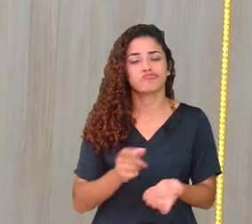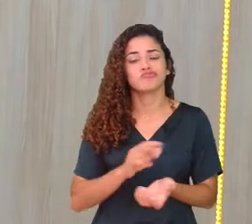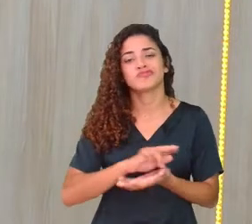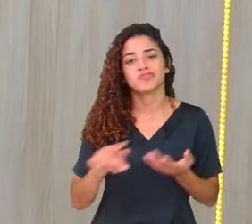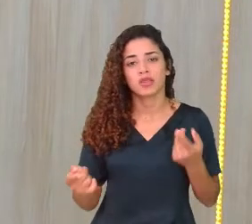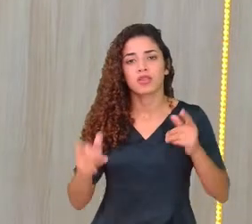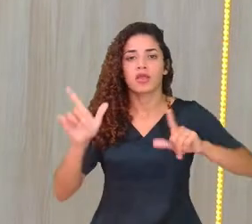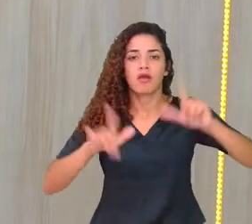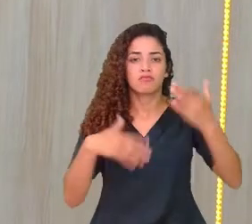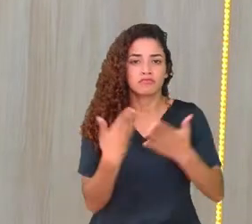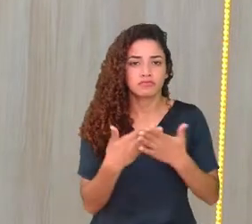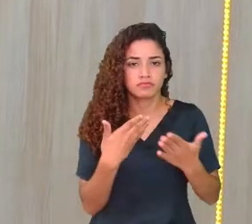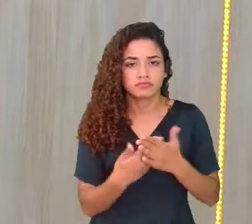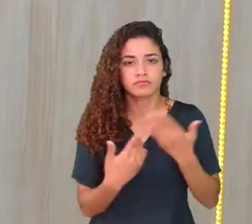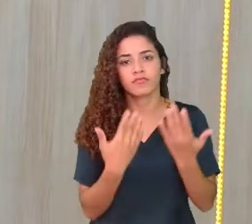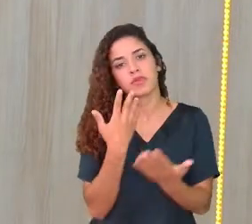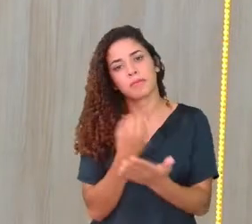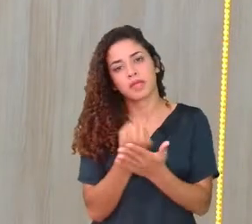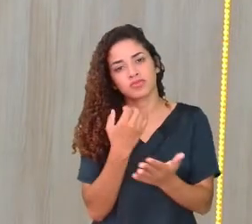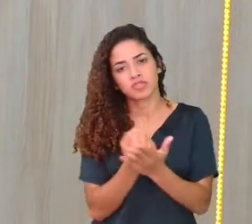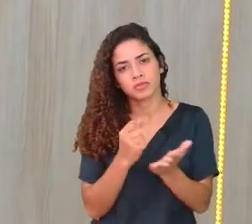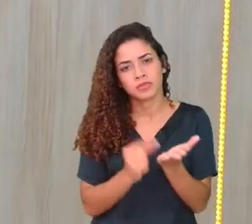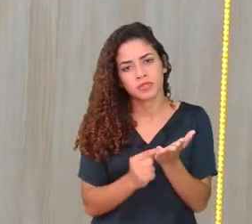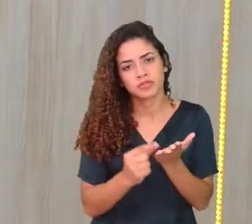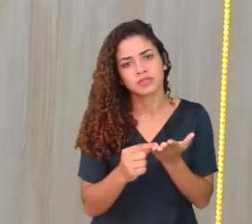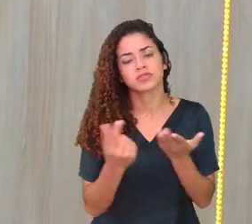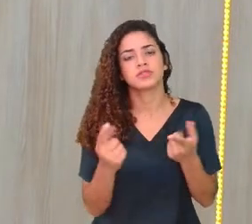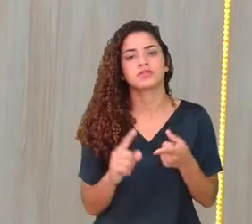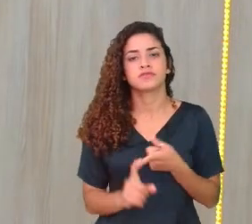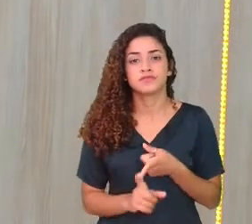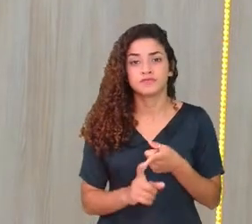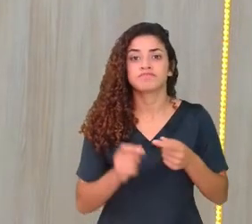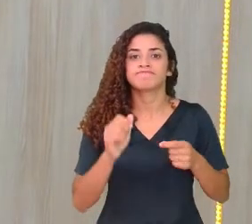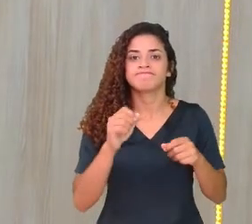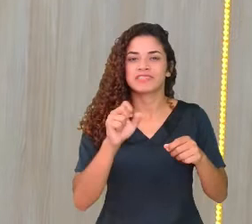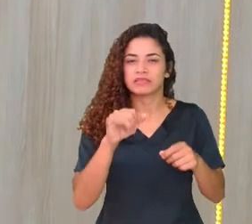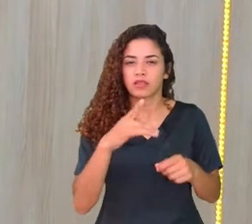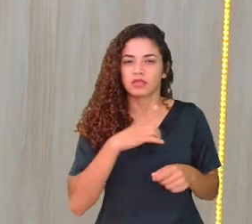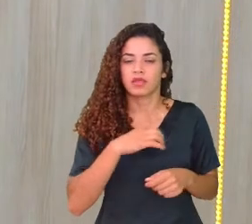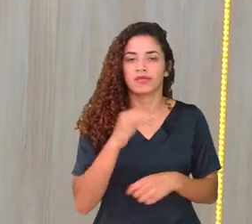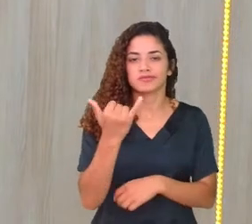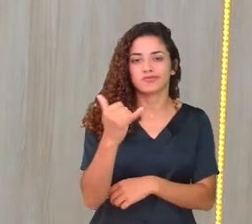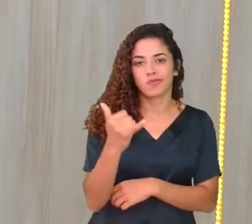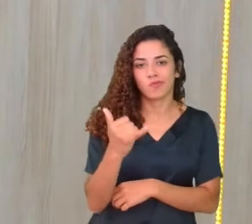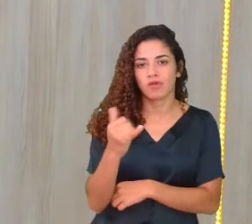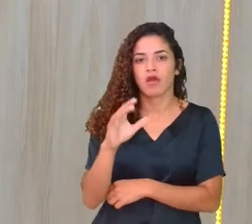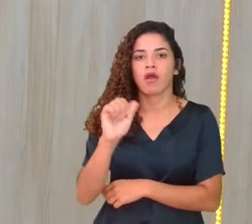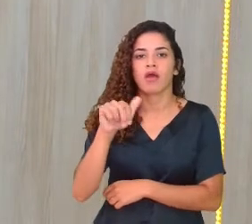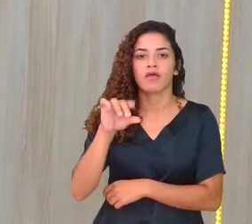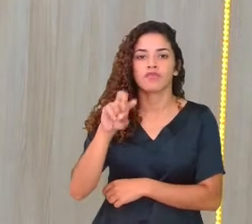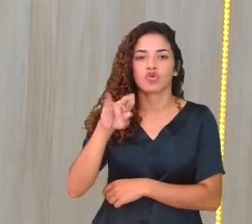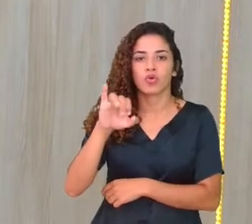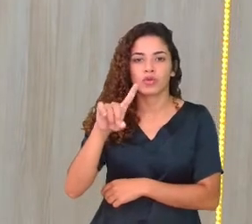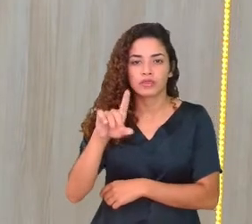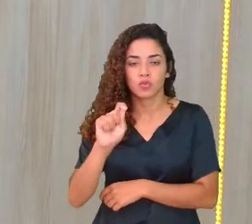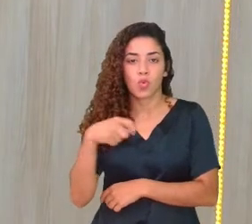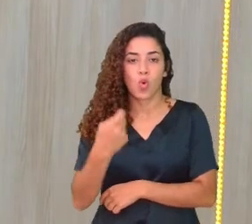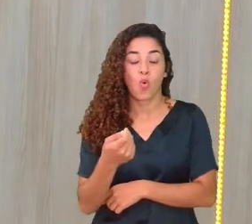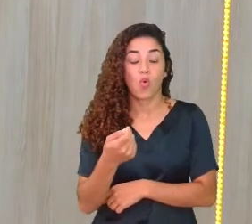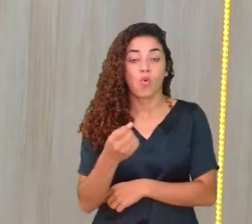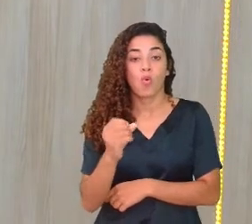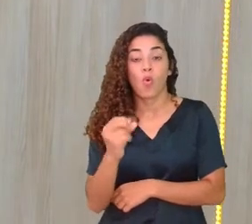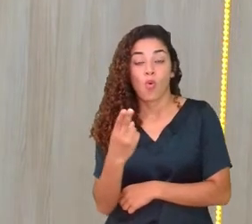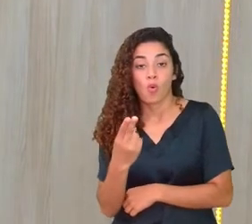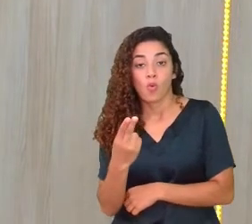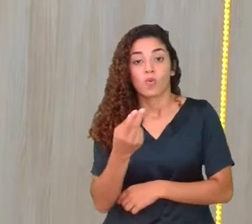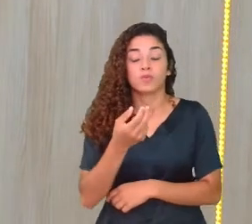na TV, ou baixando o aplicativo para quem tem celular Android ou iOS, na telinha vai aparecer aí